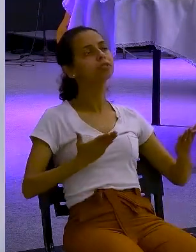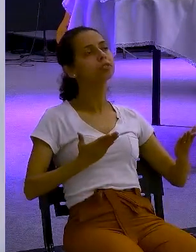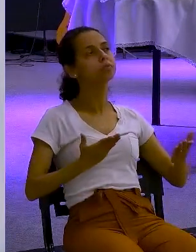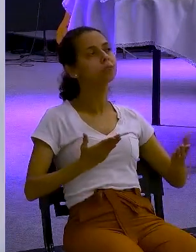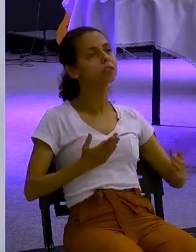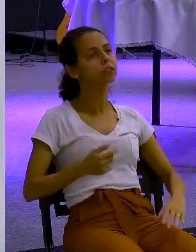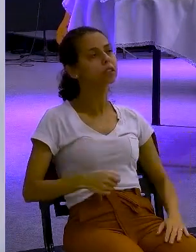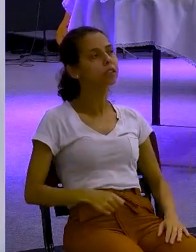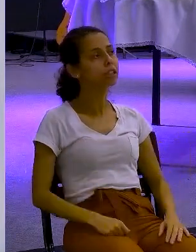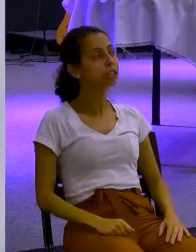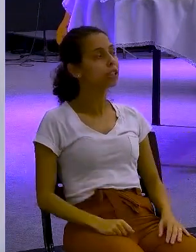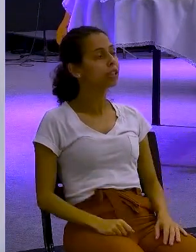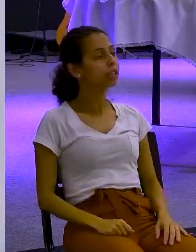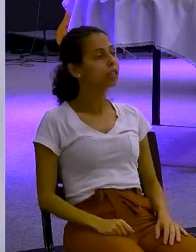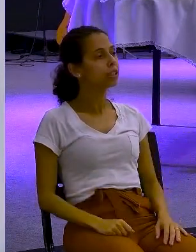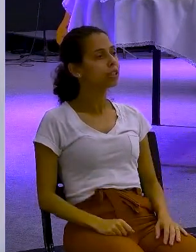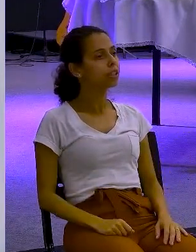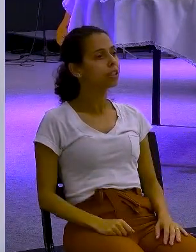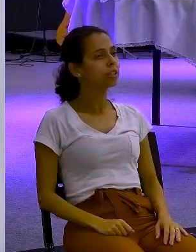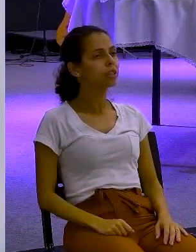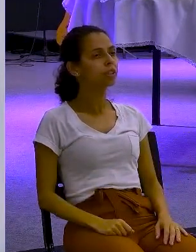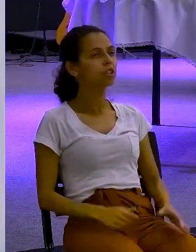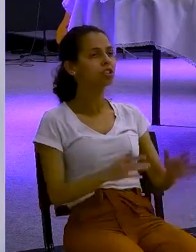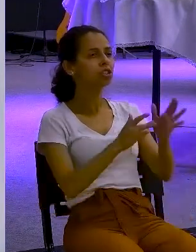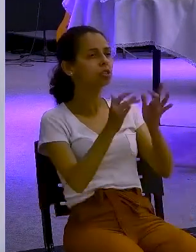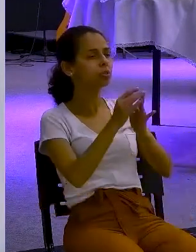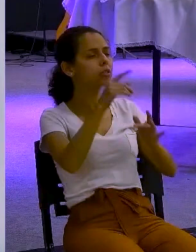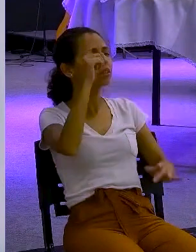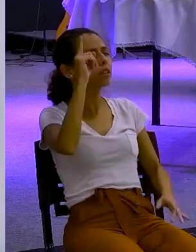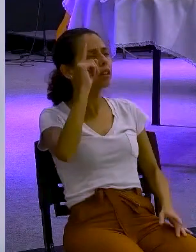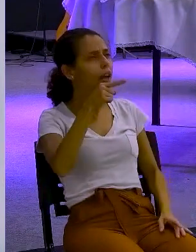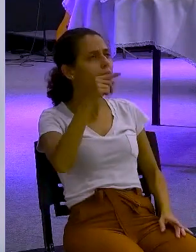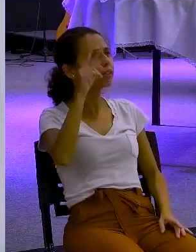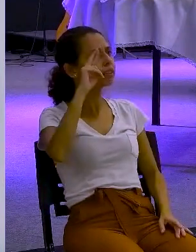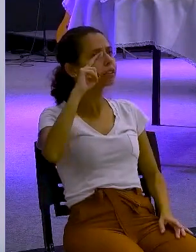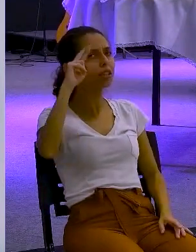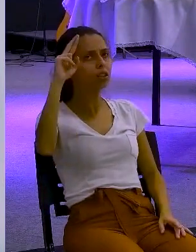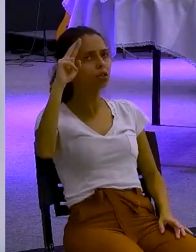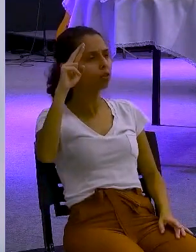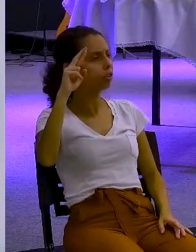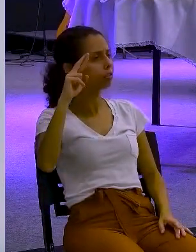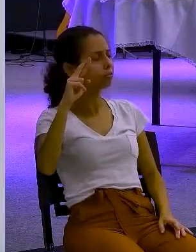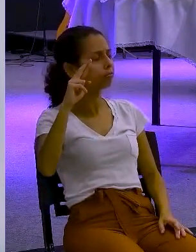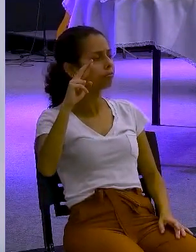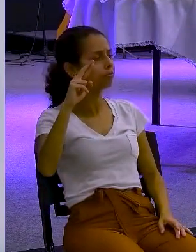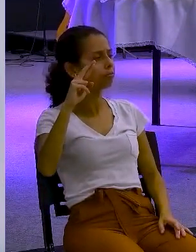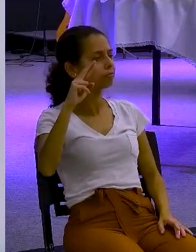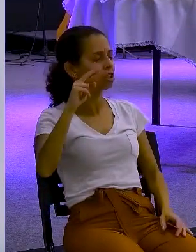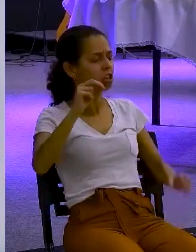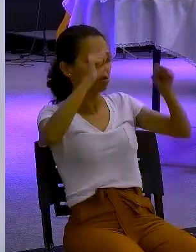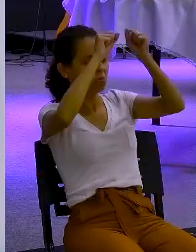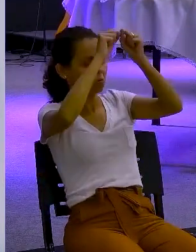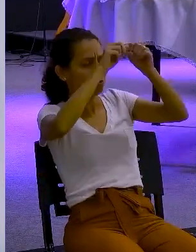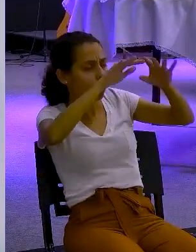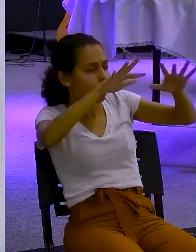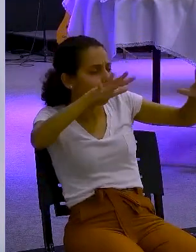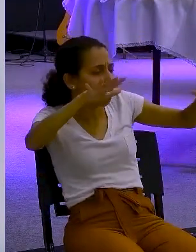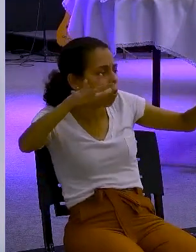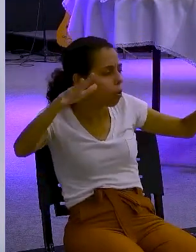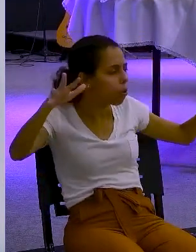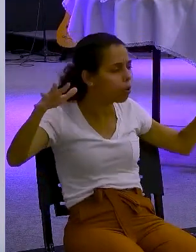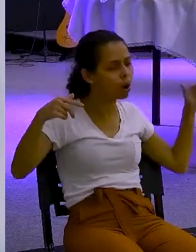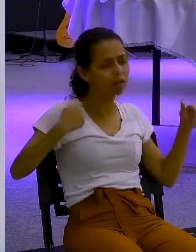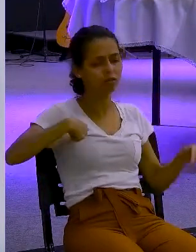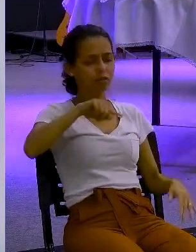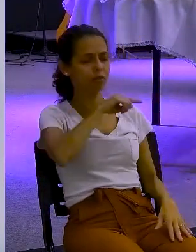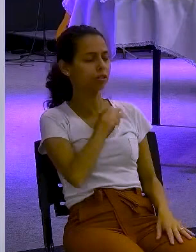quem Ele é, e por tudo aquilo que Ele fez e faz por nós, Ele tem direito absoluto sobre as nossas vidas.